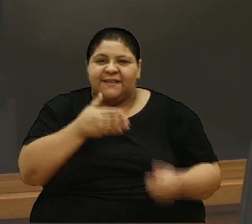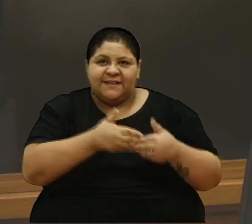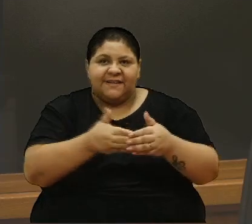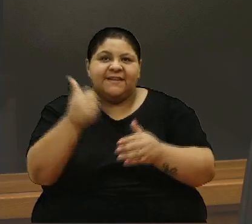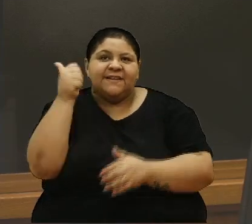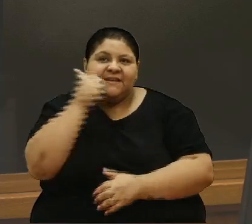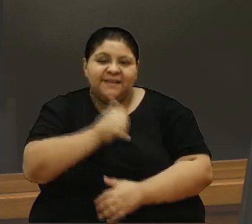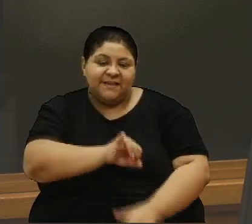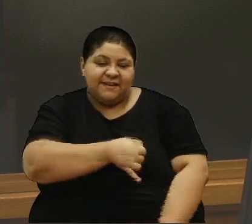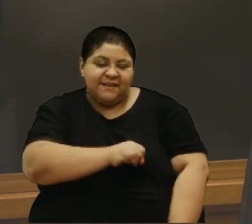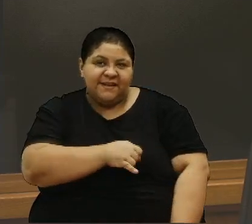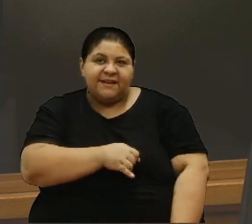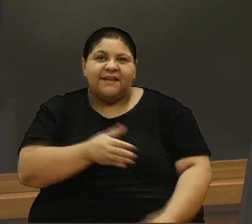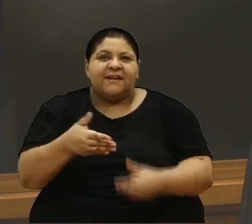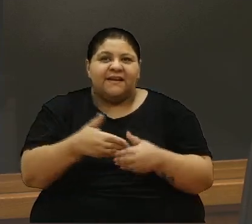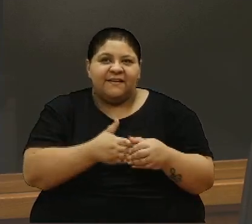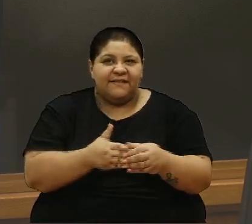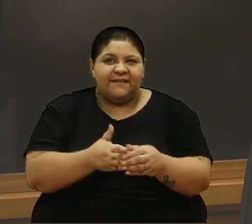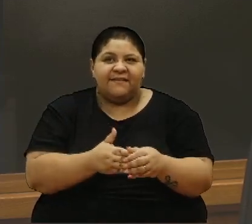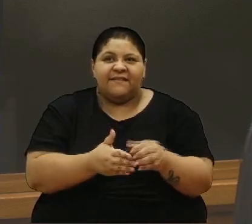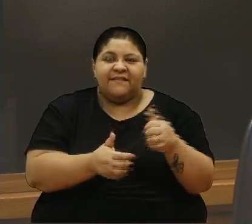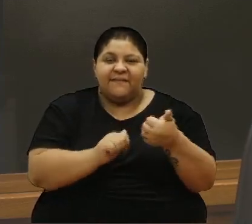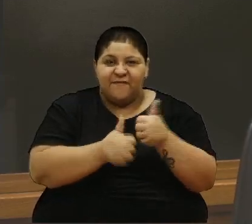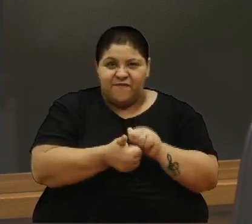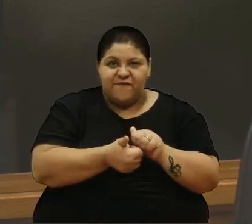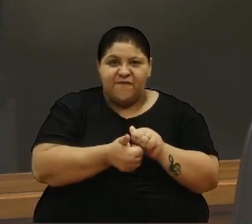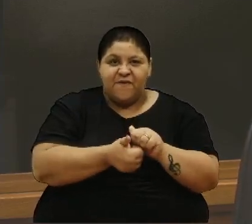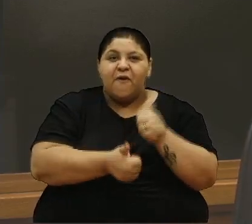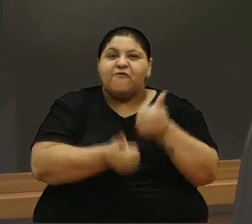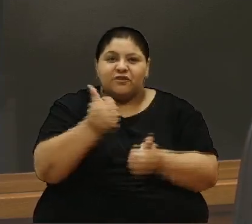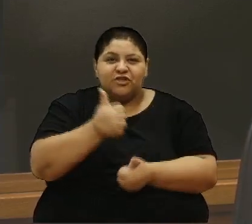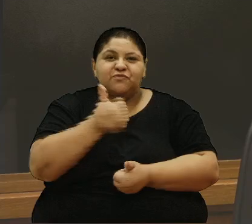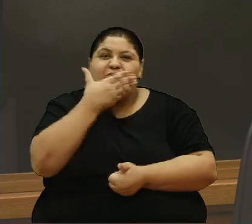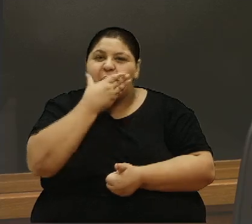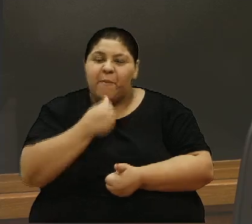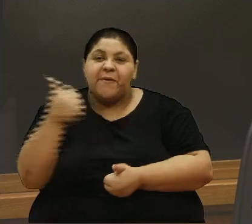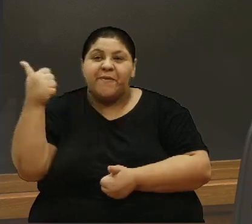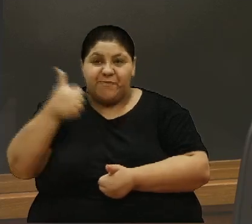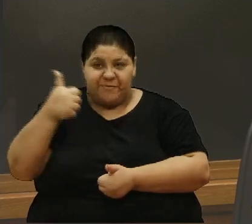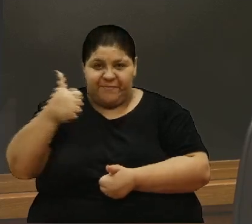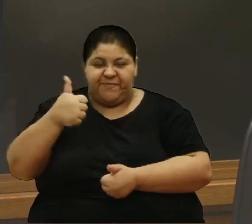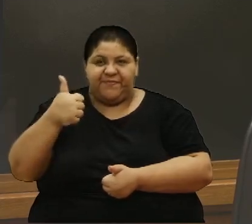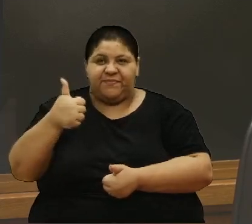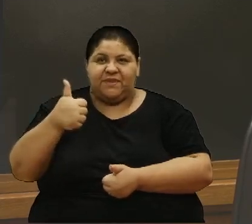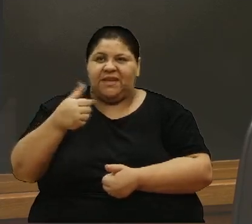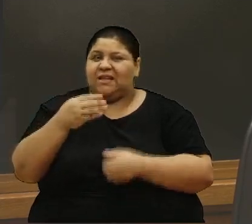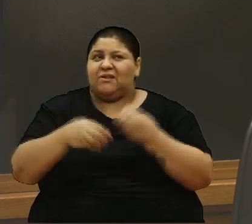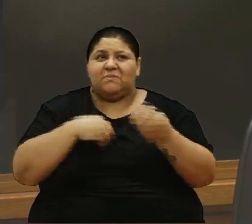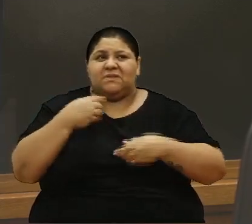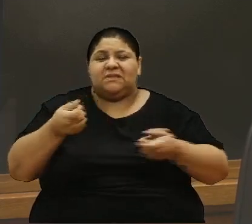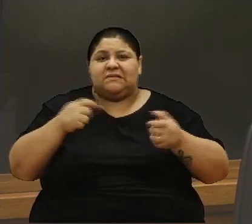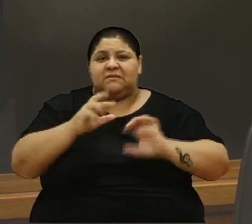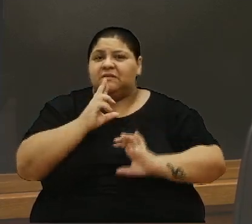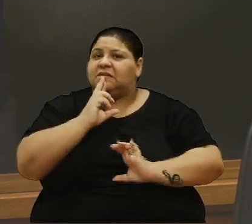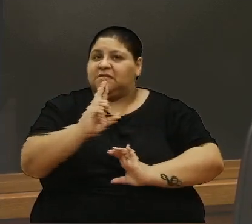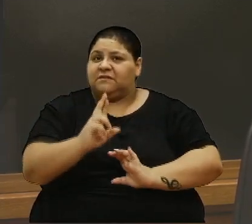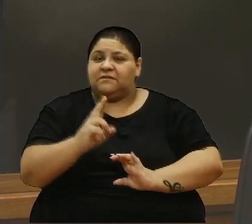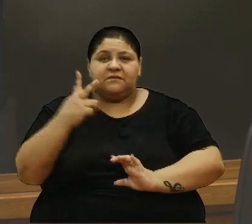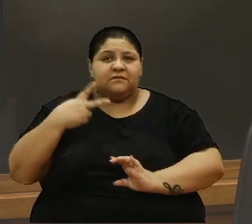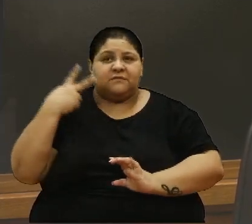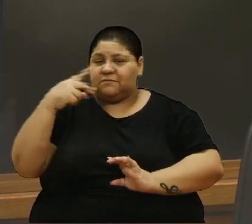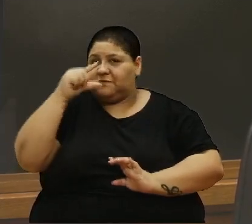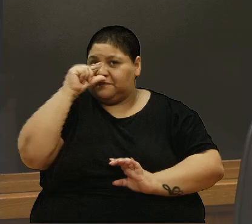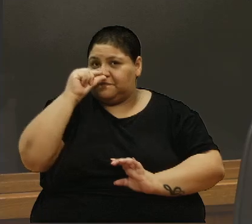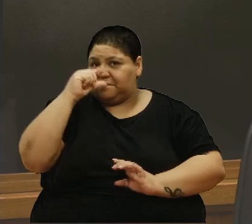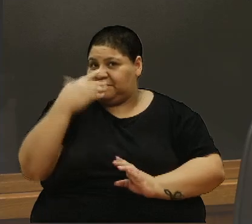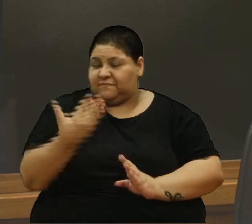do Juventude, acompanha também o futebol masculino. Primeira coisa, eu não me sinto capaz de responder o vereador Sandro